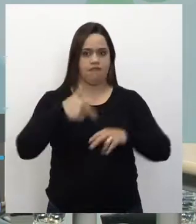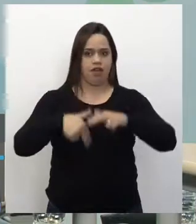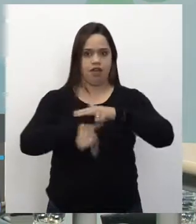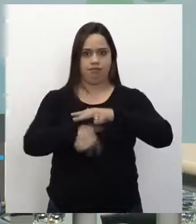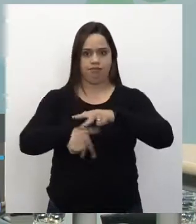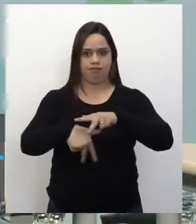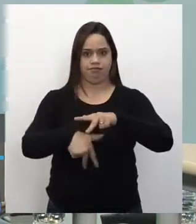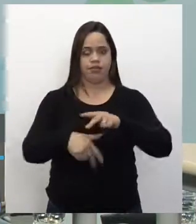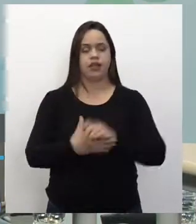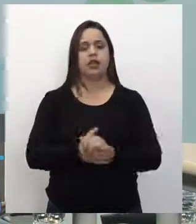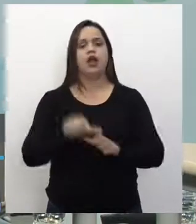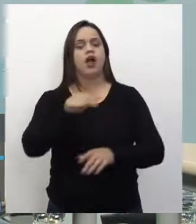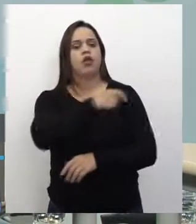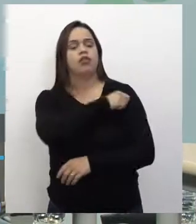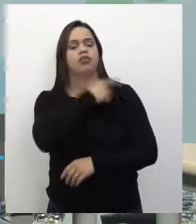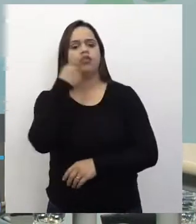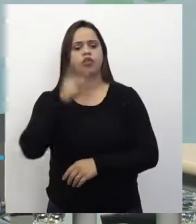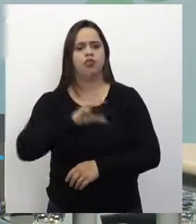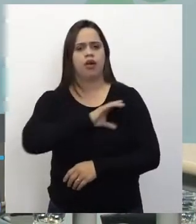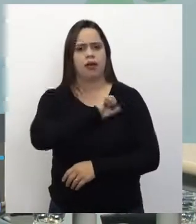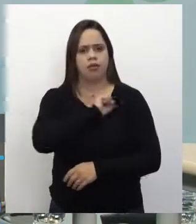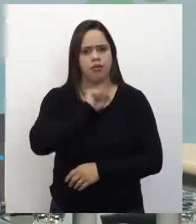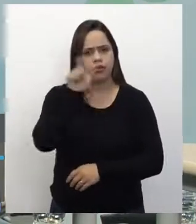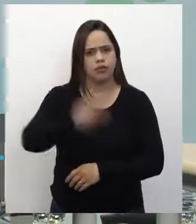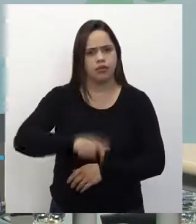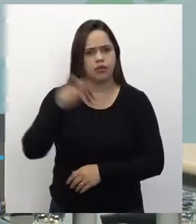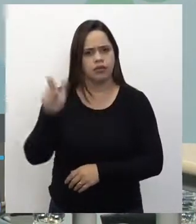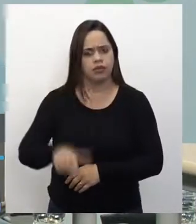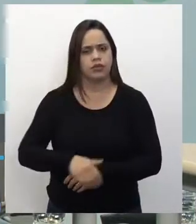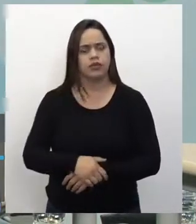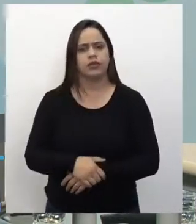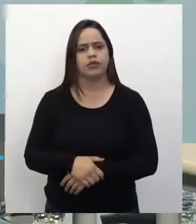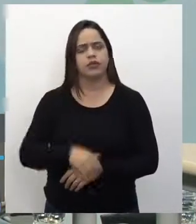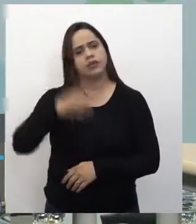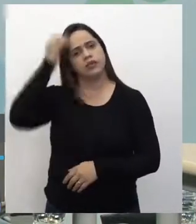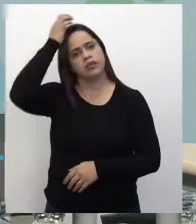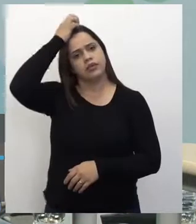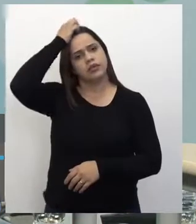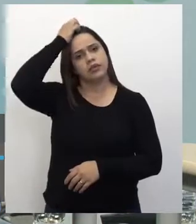A Lorena, com a mão das pessoas.